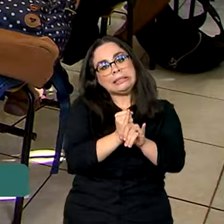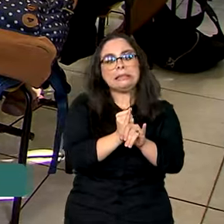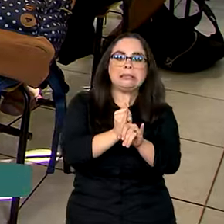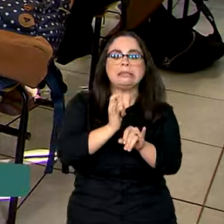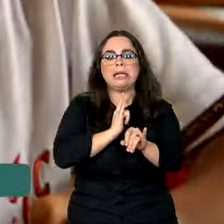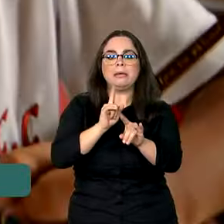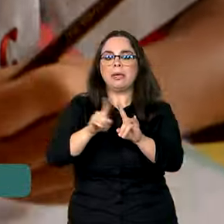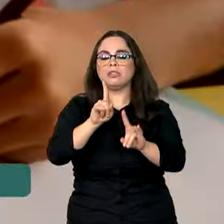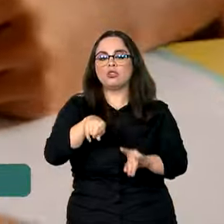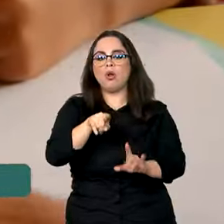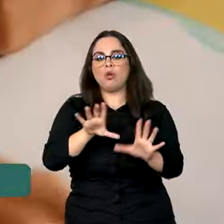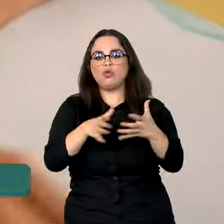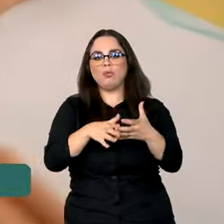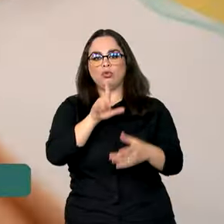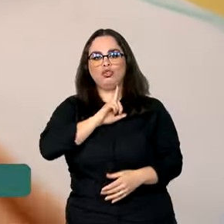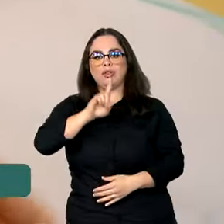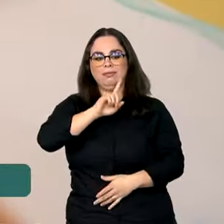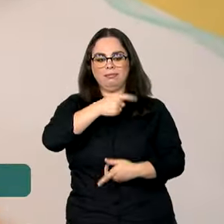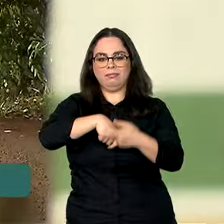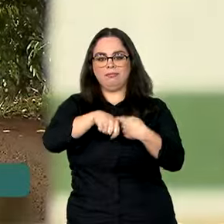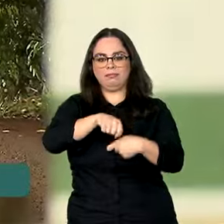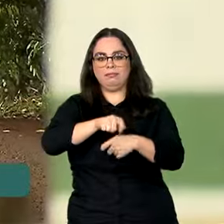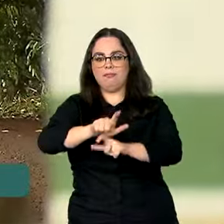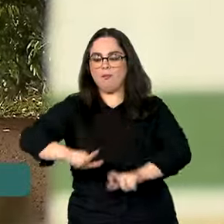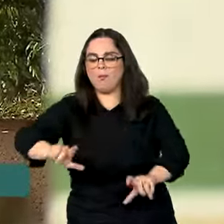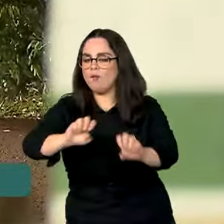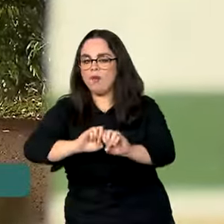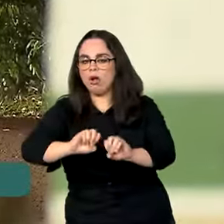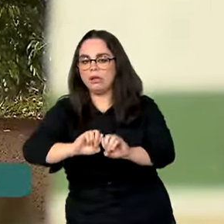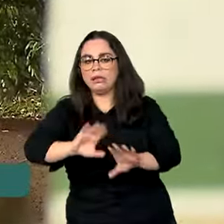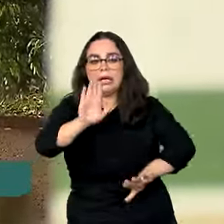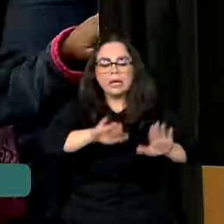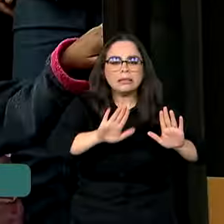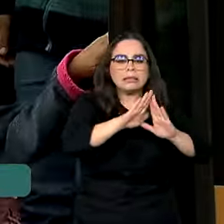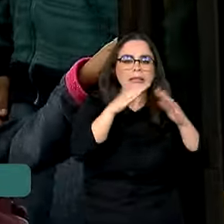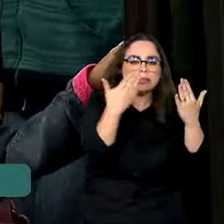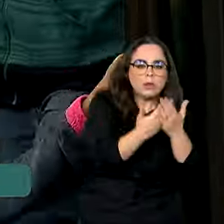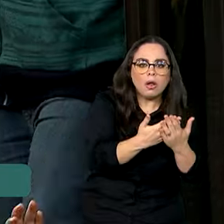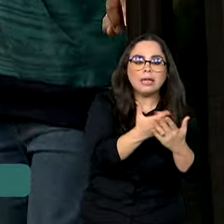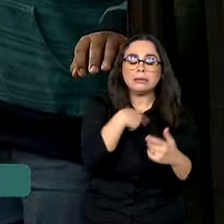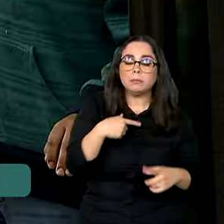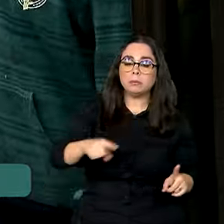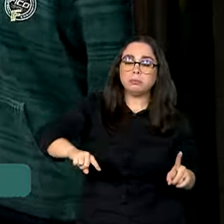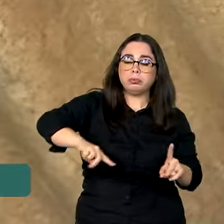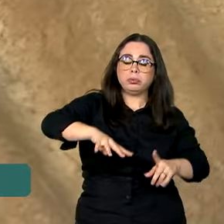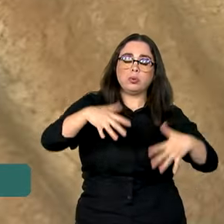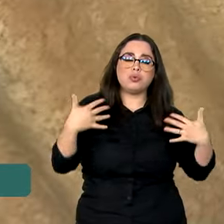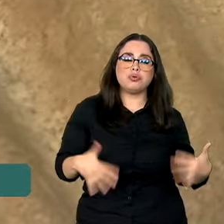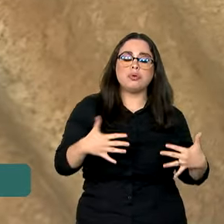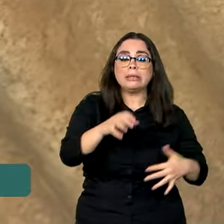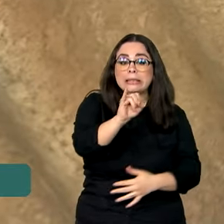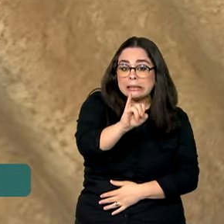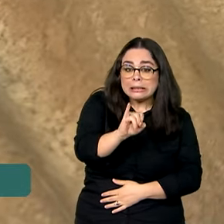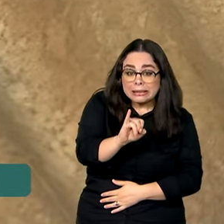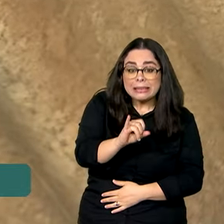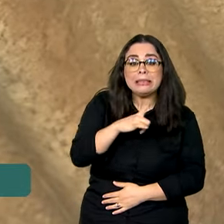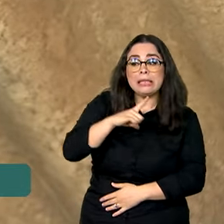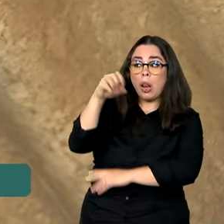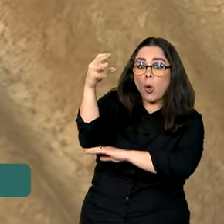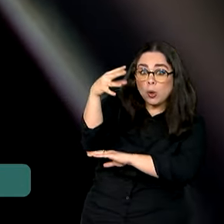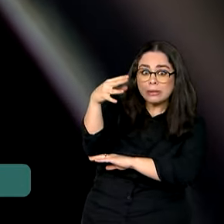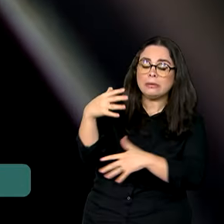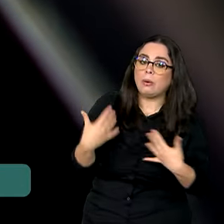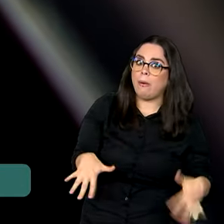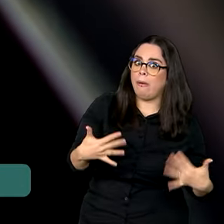para direção e áreas administrativas. Em outras, o desafio é ainda maior. Sequer tem energia